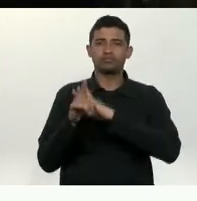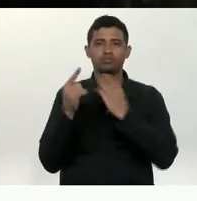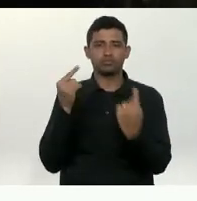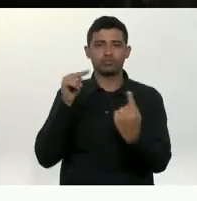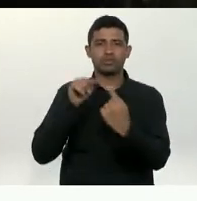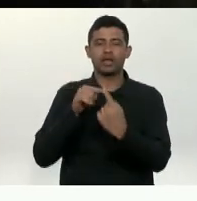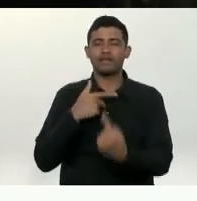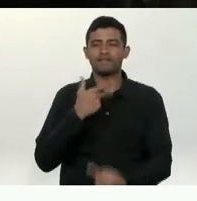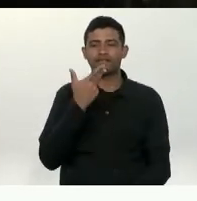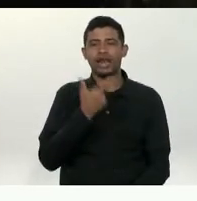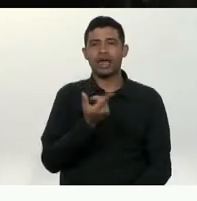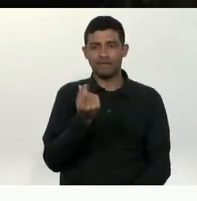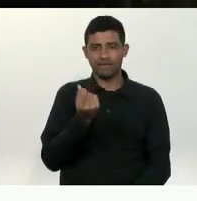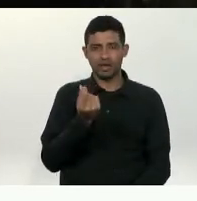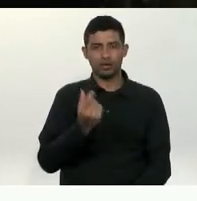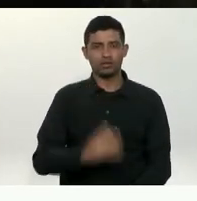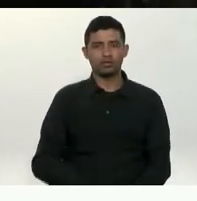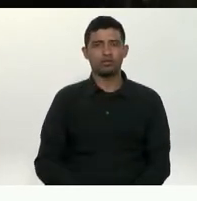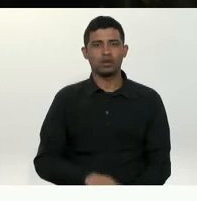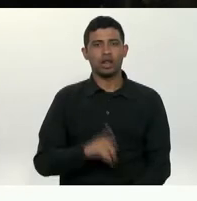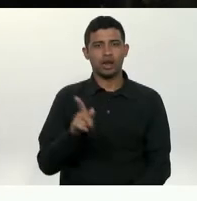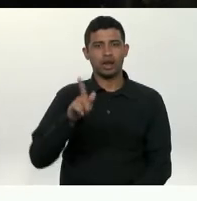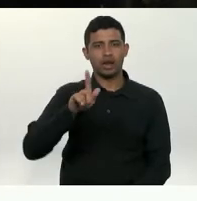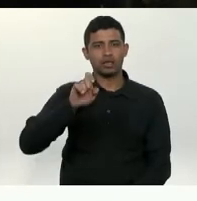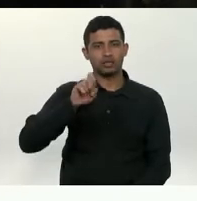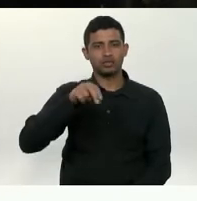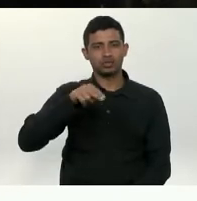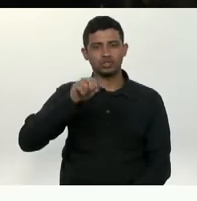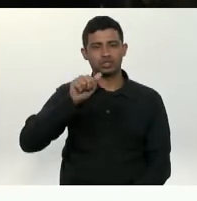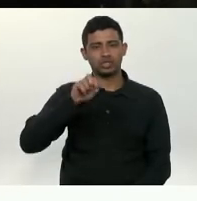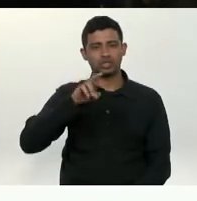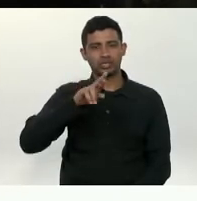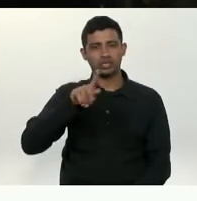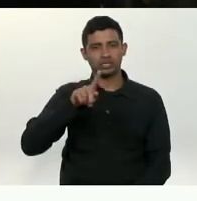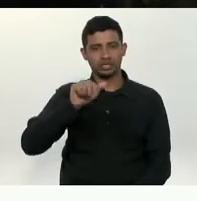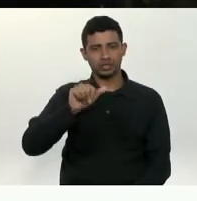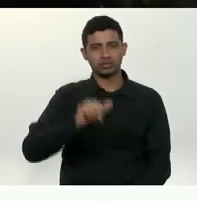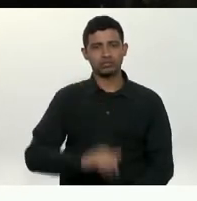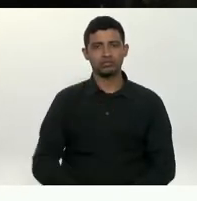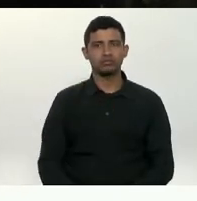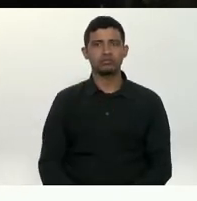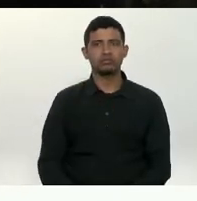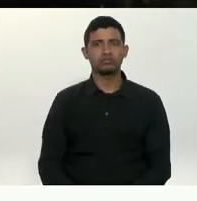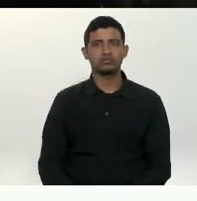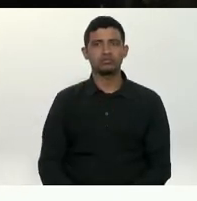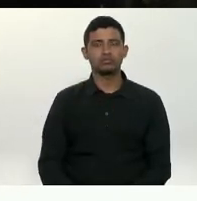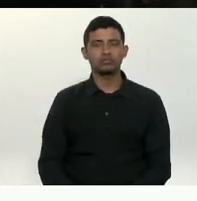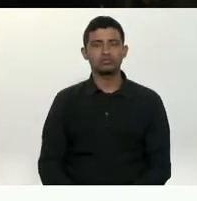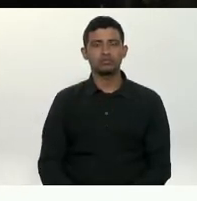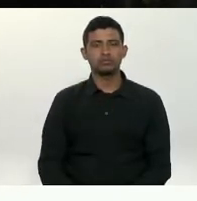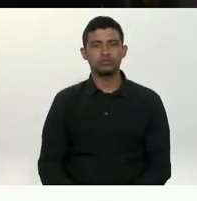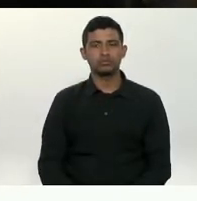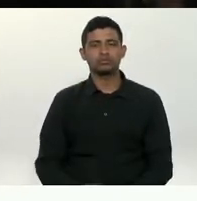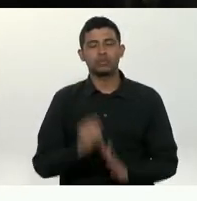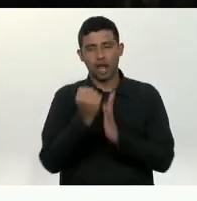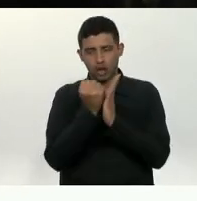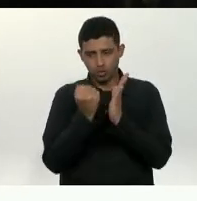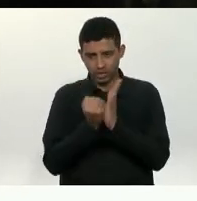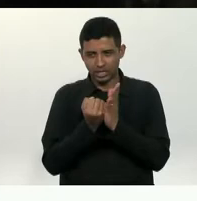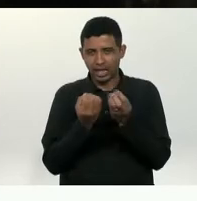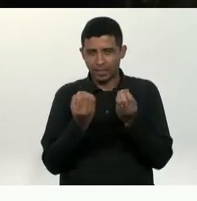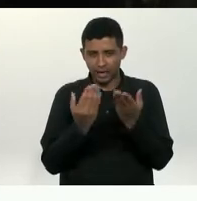esse valor, a Genesa contratará... Uma auditoria independente para fixar o valor. Exato.